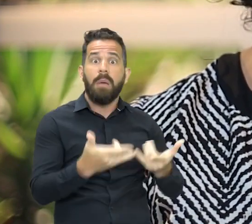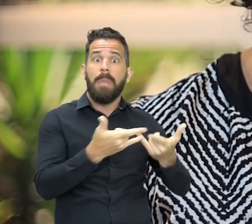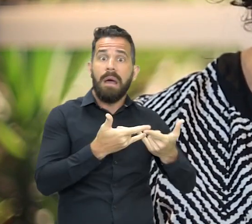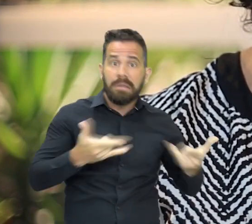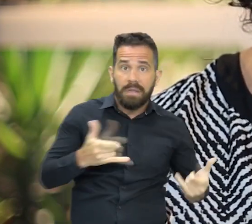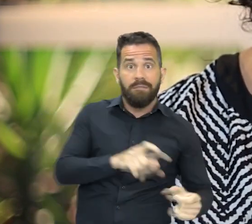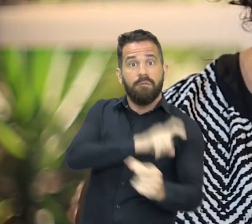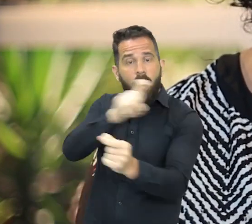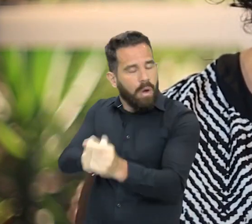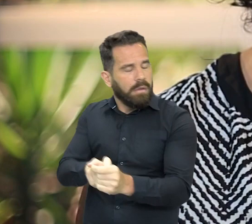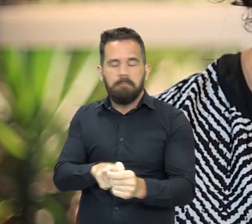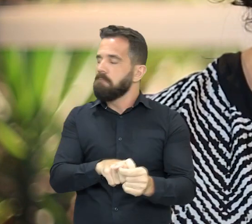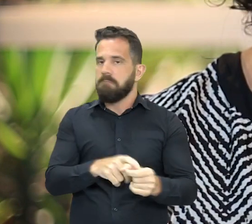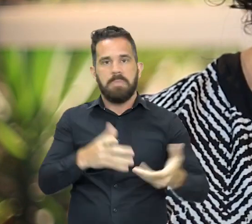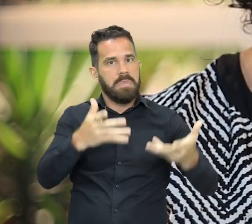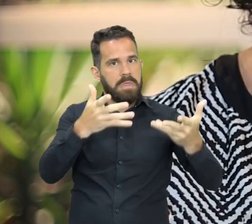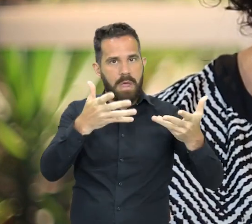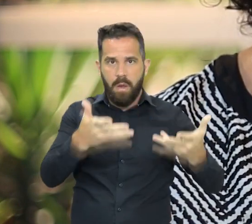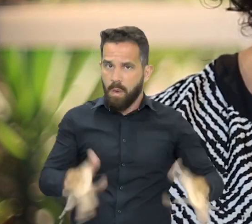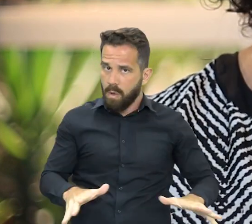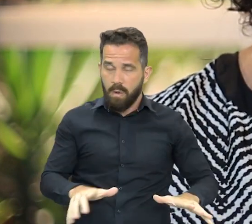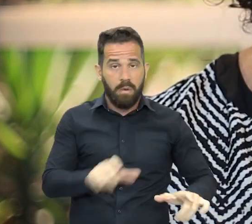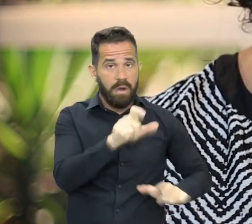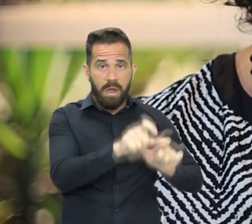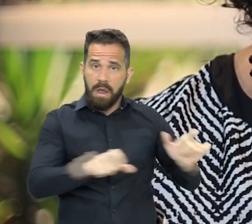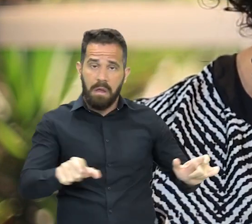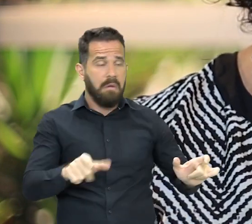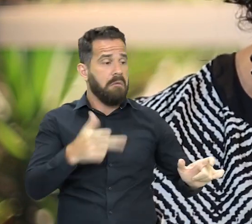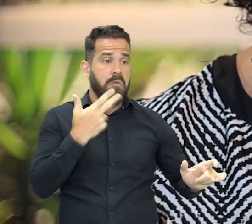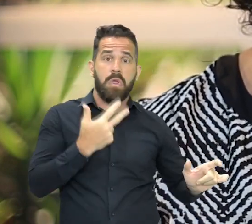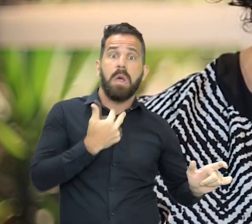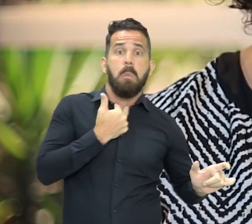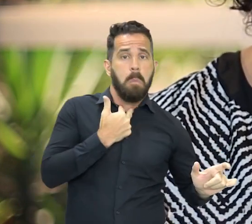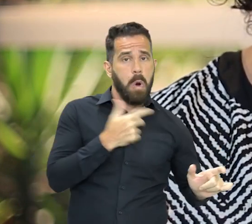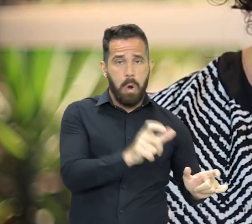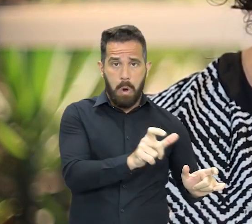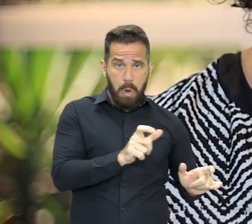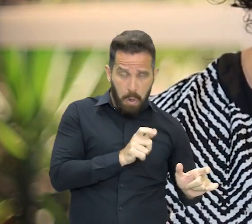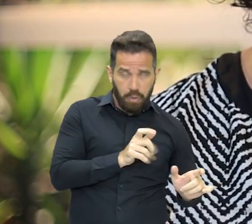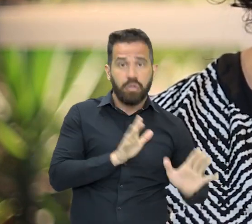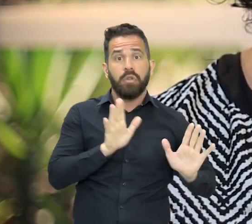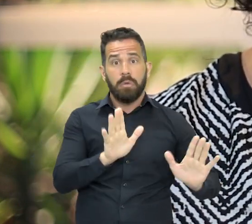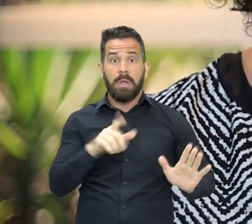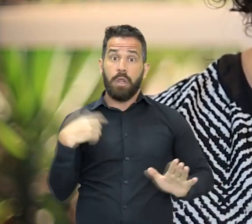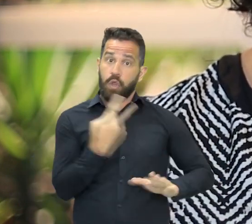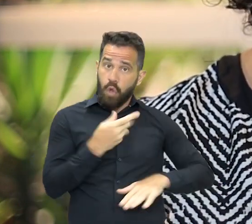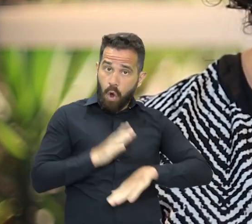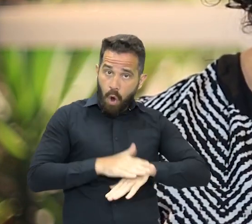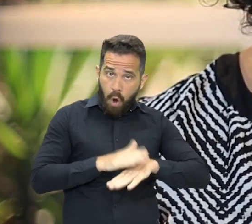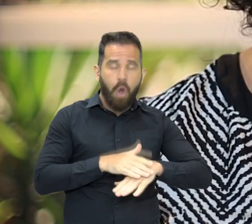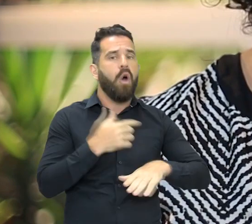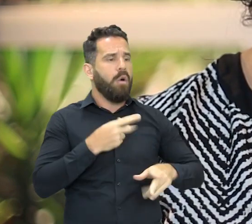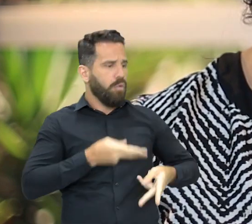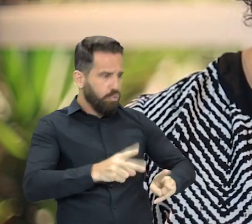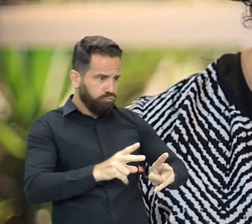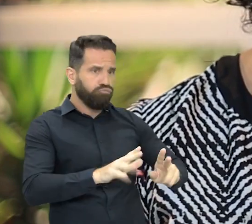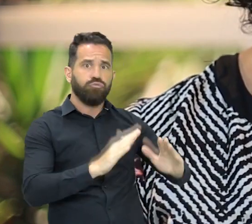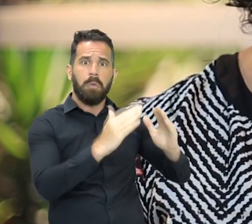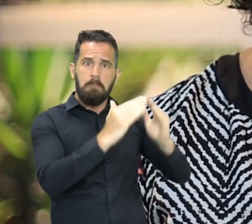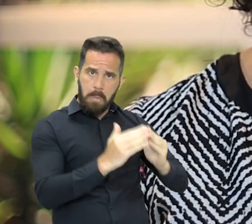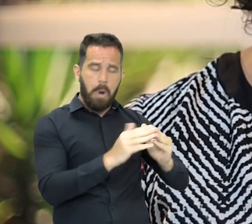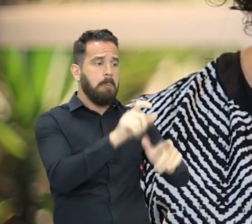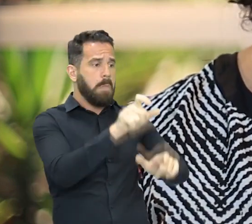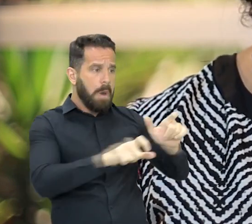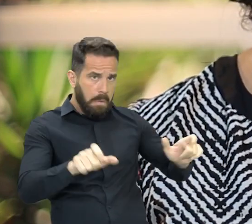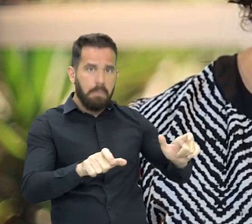universidade garantisse para eles a passagem de retorno para a sua cidade, sua casa originária, eles não puderam, não quiseram